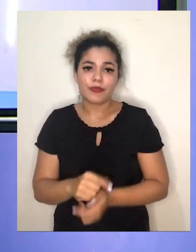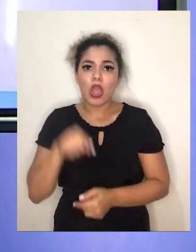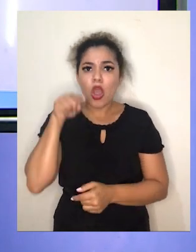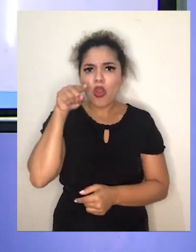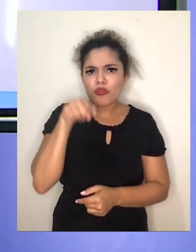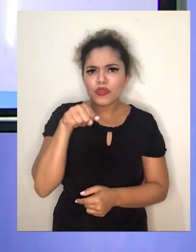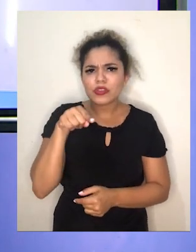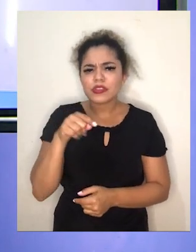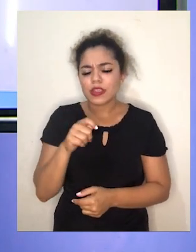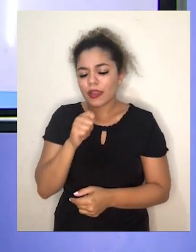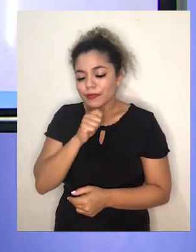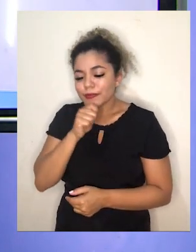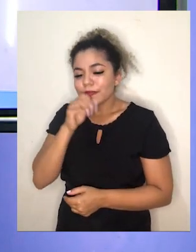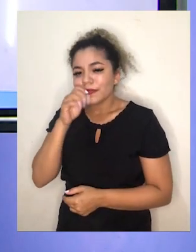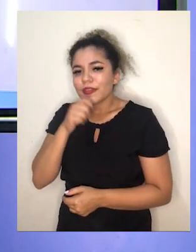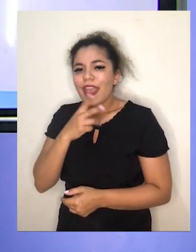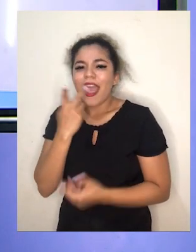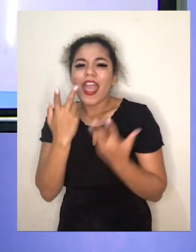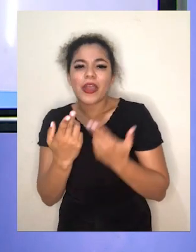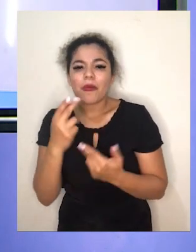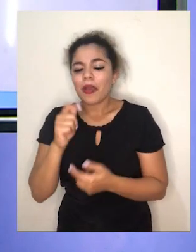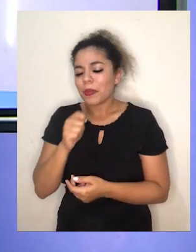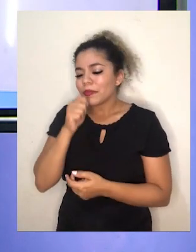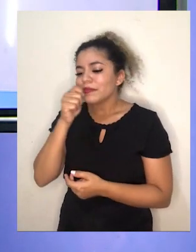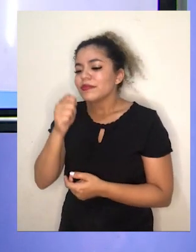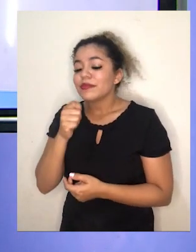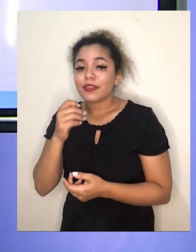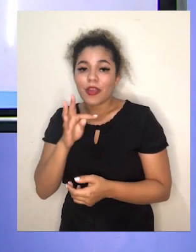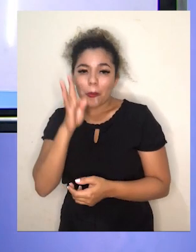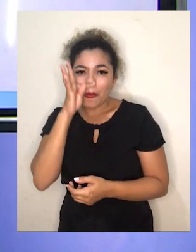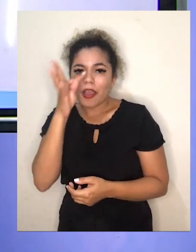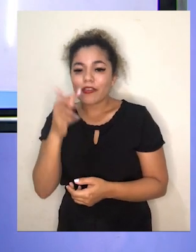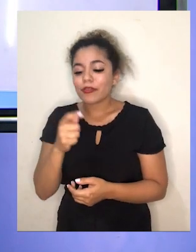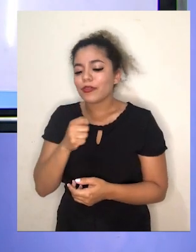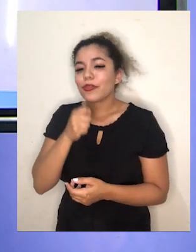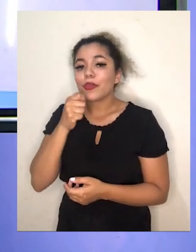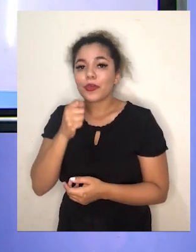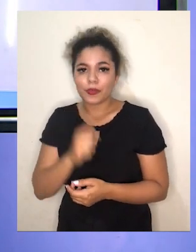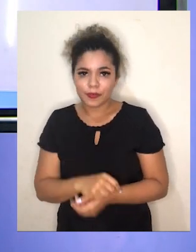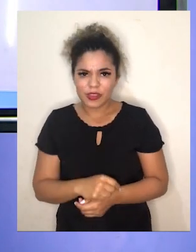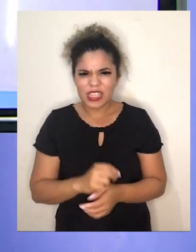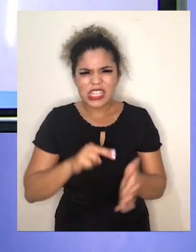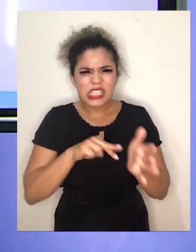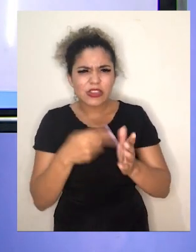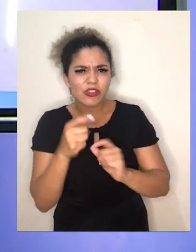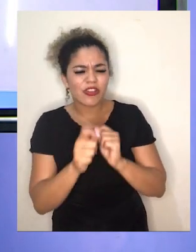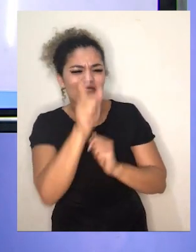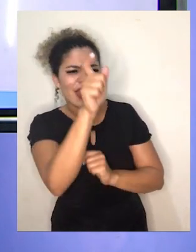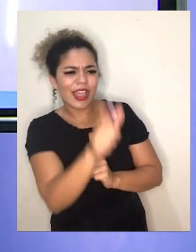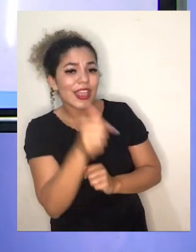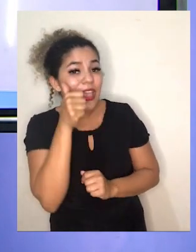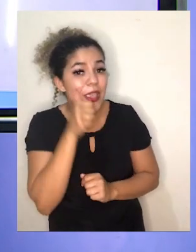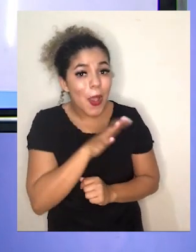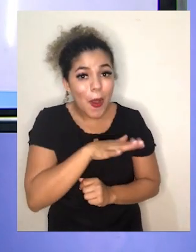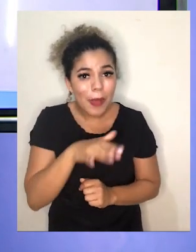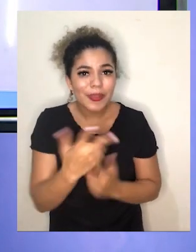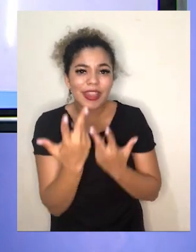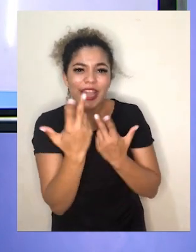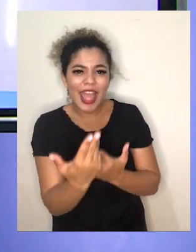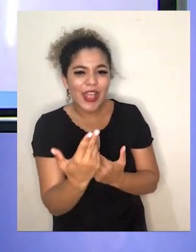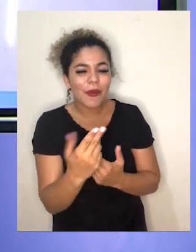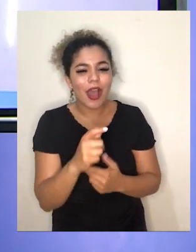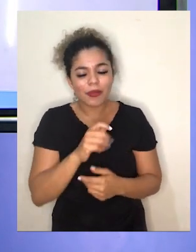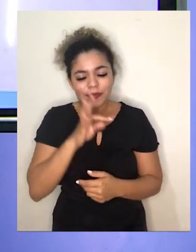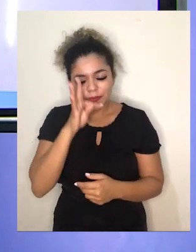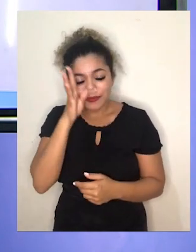Você é uma flor. O que significa dizer que uma pessoa, que uma menina é uma flor? Que ela é